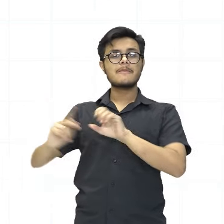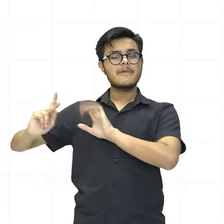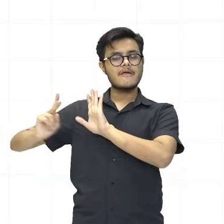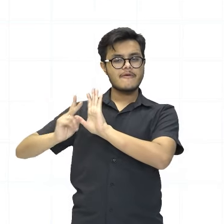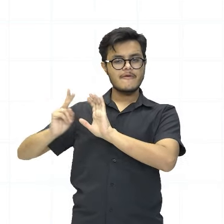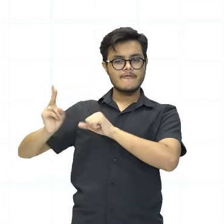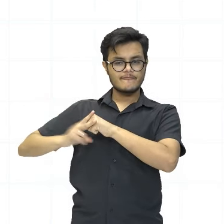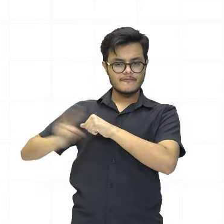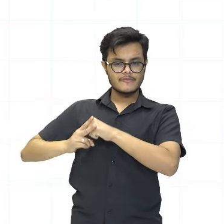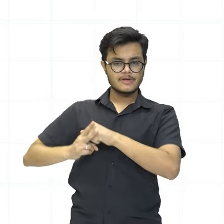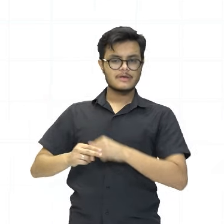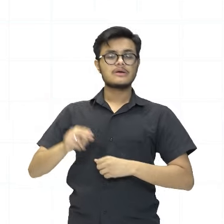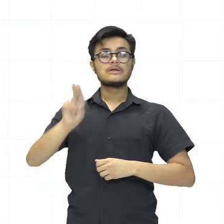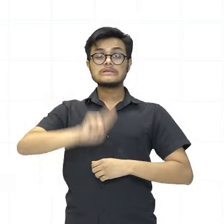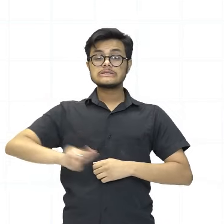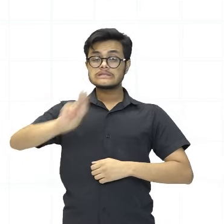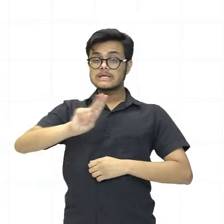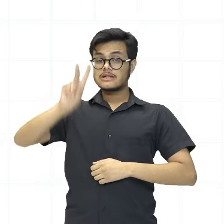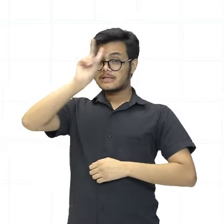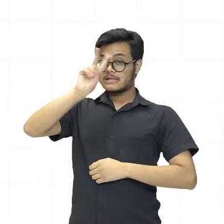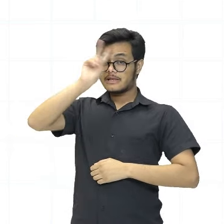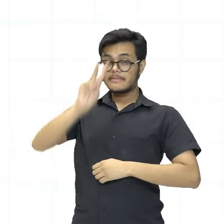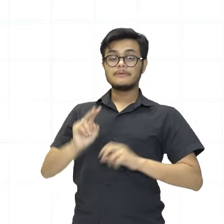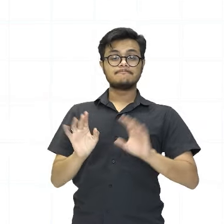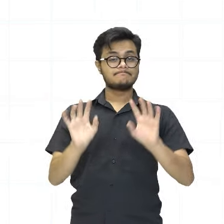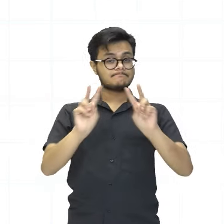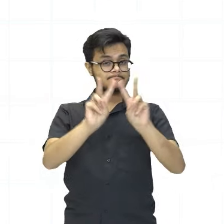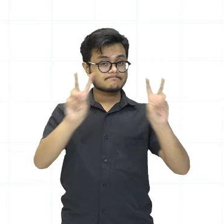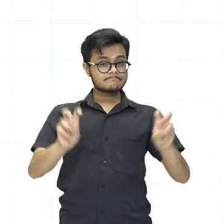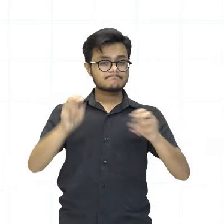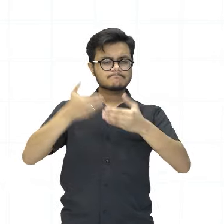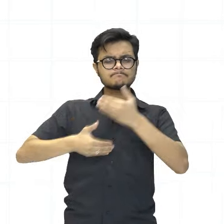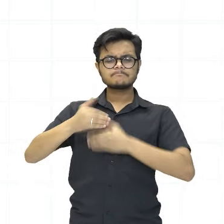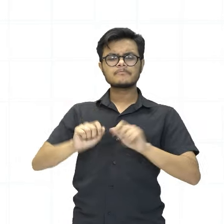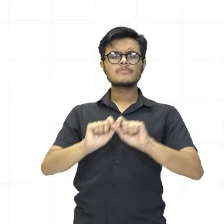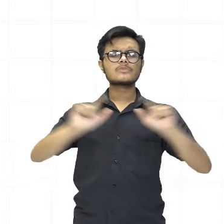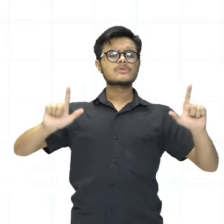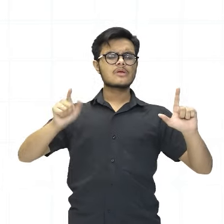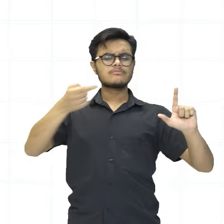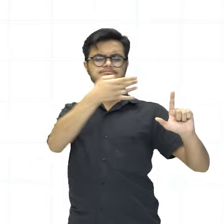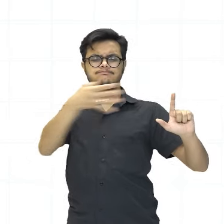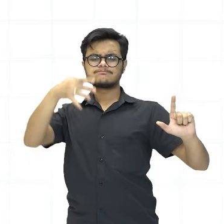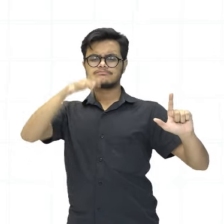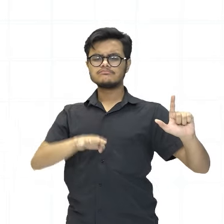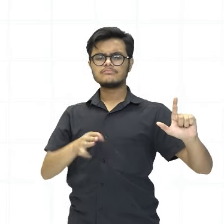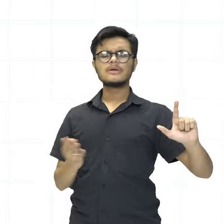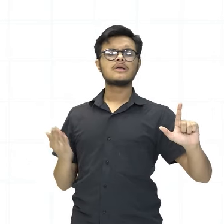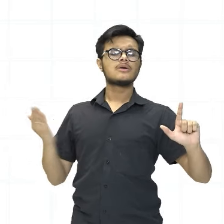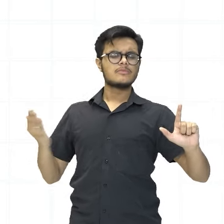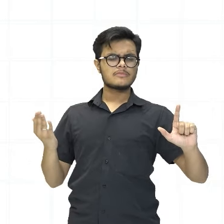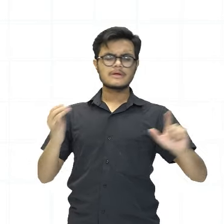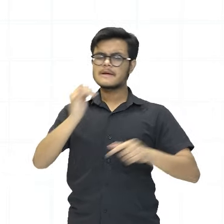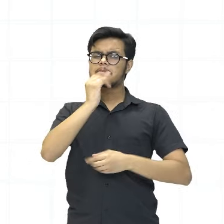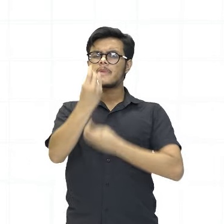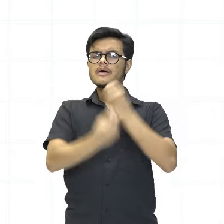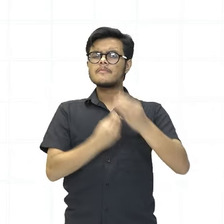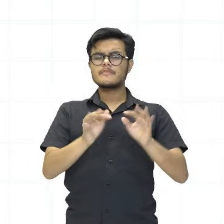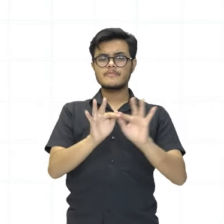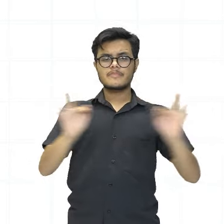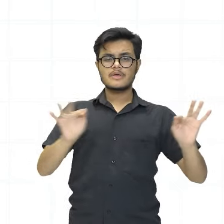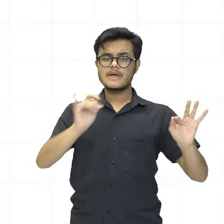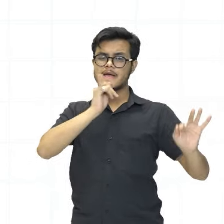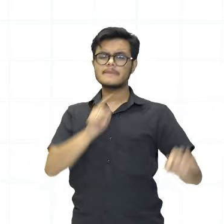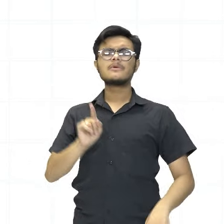este entendimento vamos avançar Olhem só na próxima cartela então nós temos Aí o exemplo da oração eu